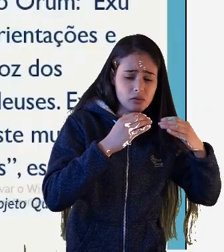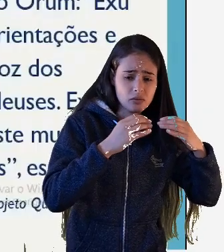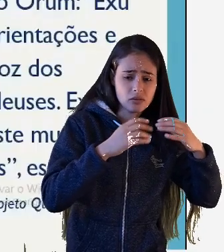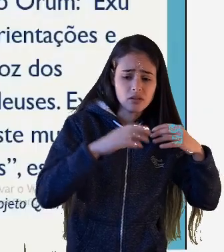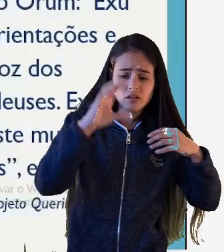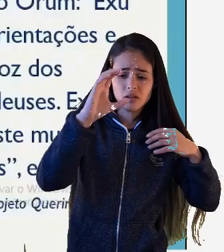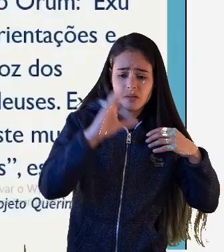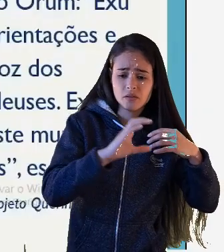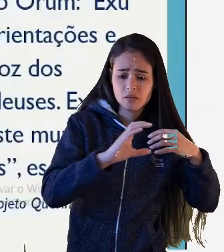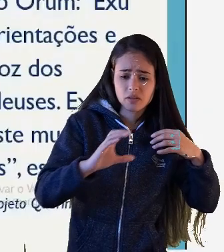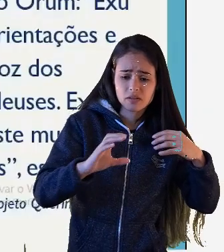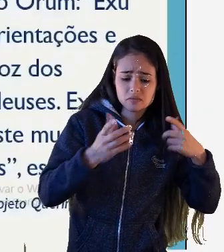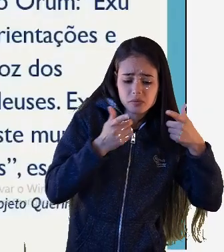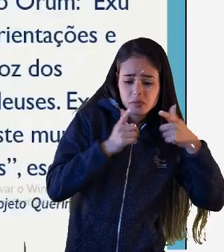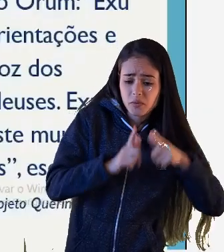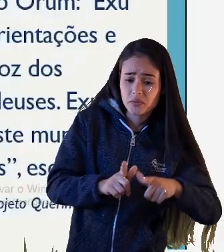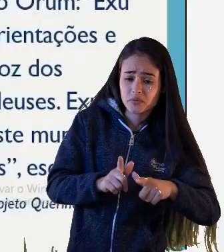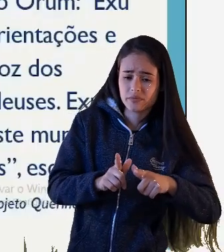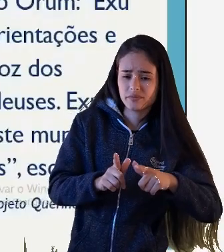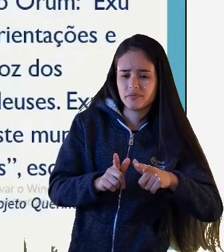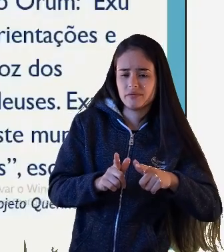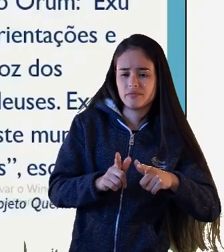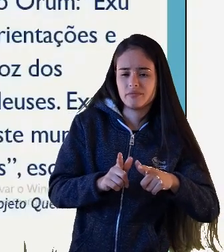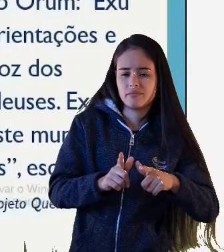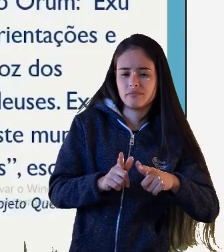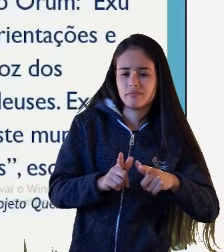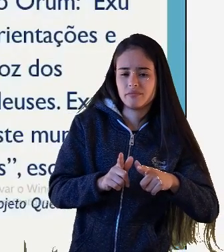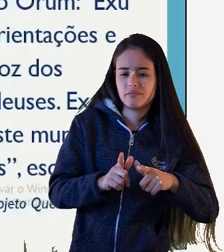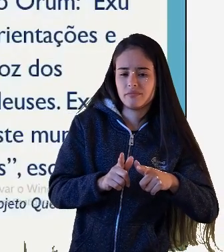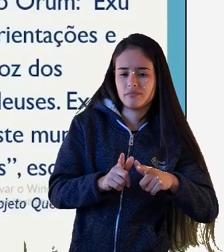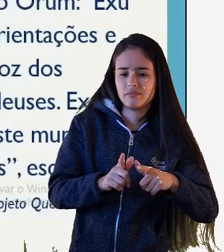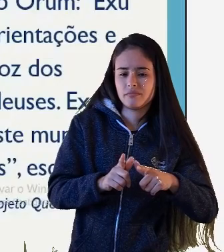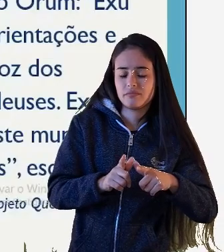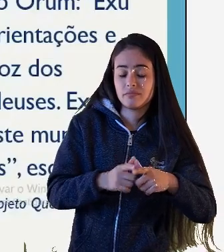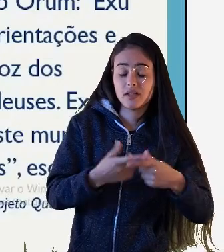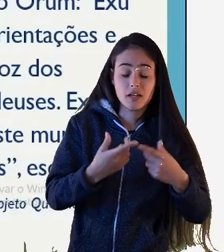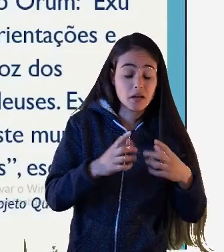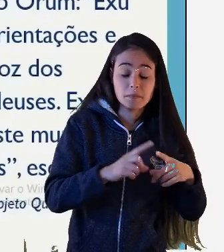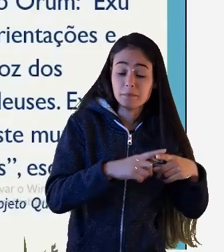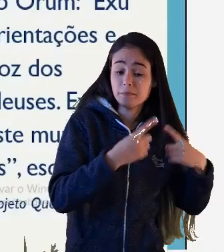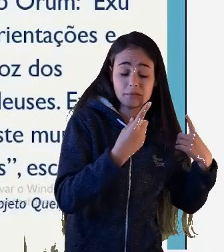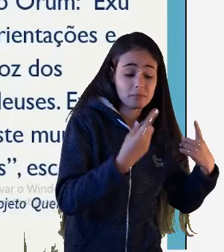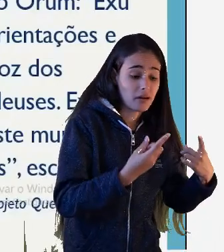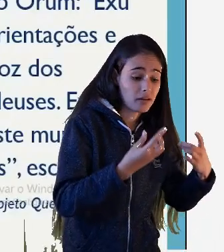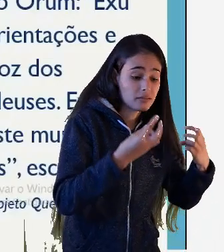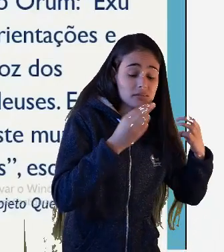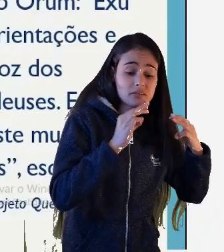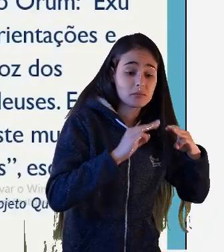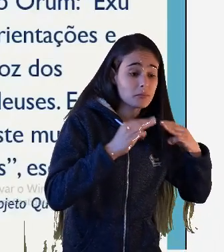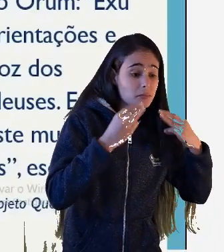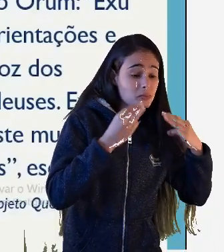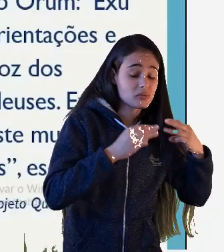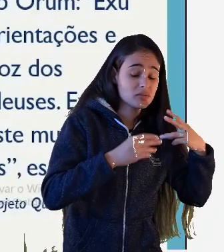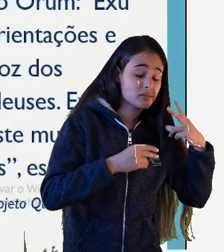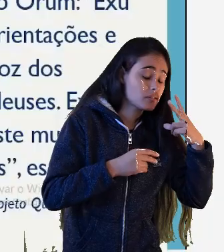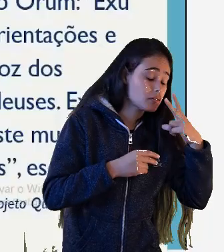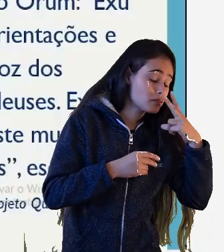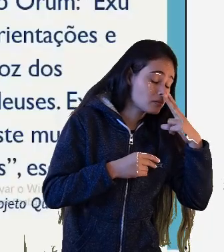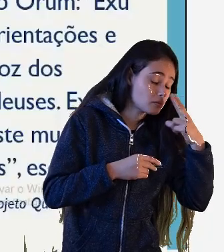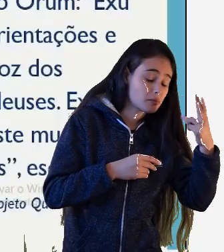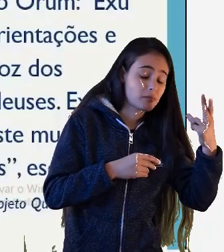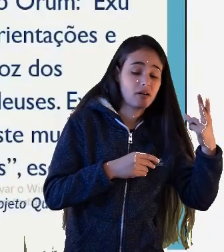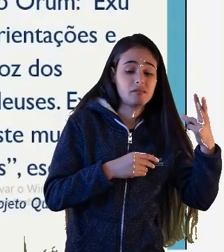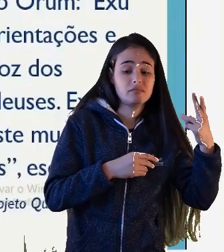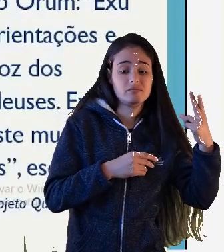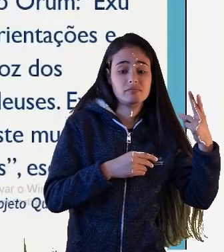né? Não era nada disso, né? Nem sei que religião ele é, que religião ele segue, ele estava cantando a música dele. Então, mais uma vez, né? Uma